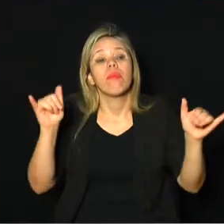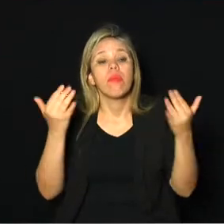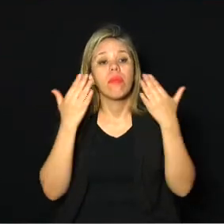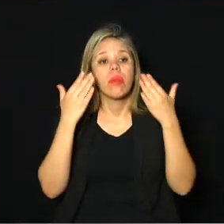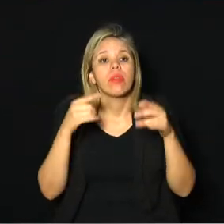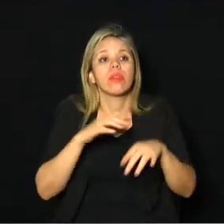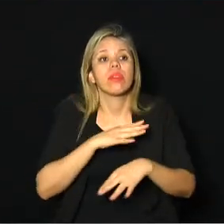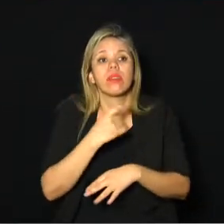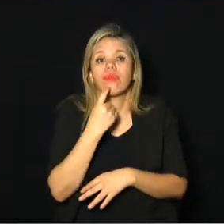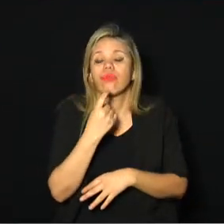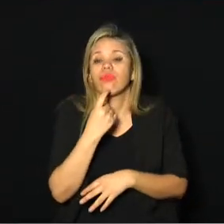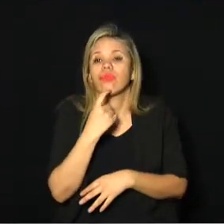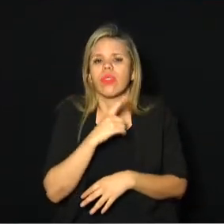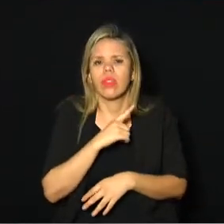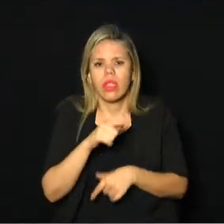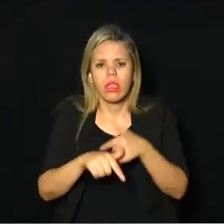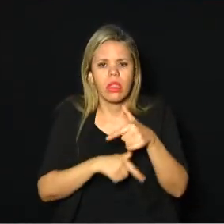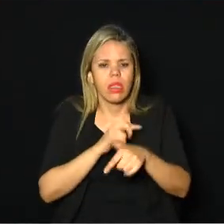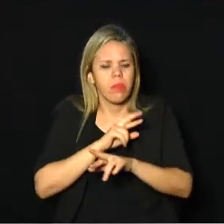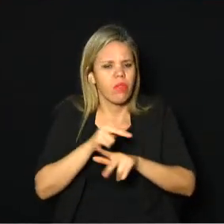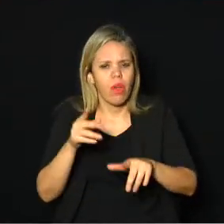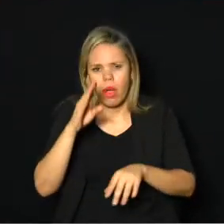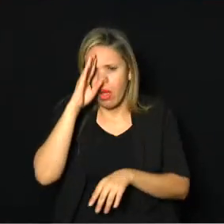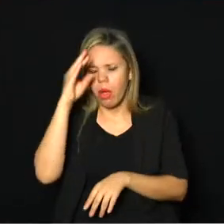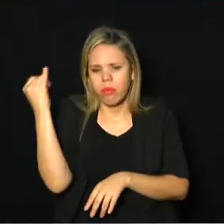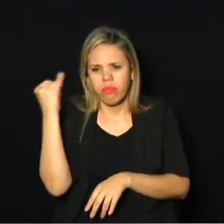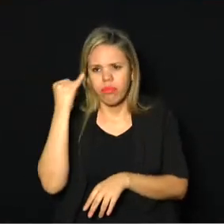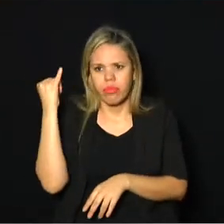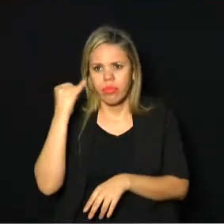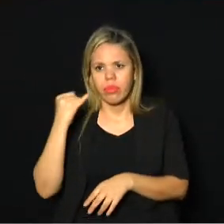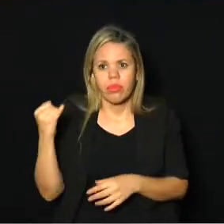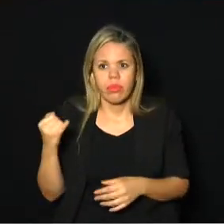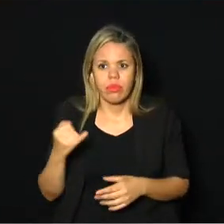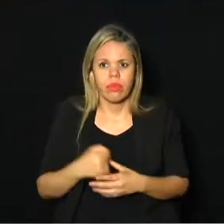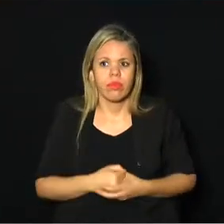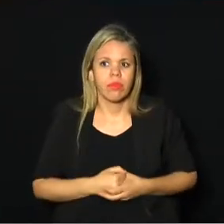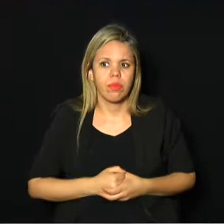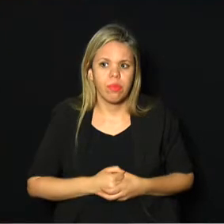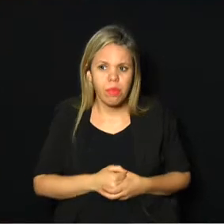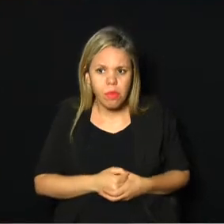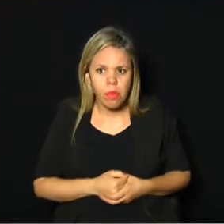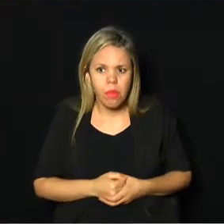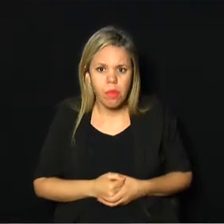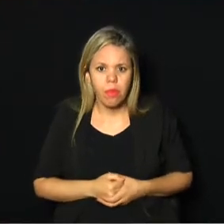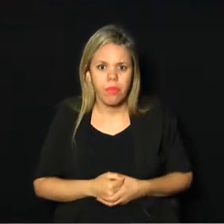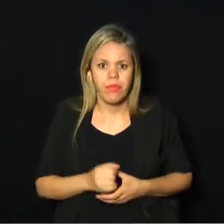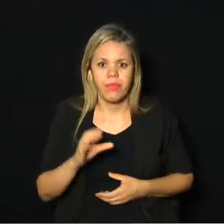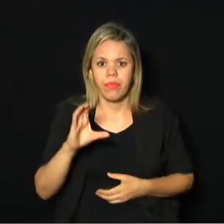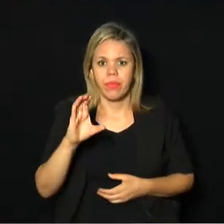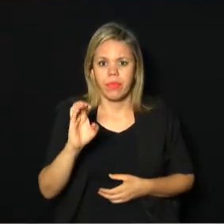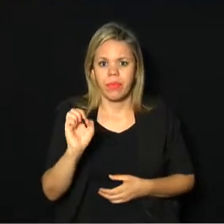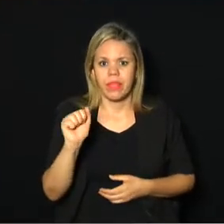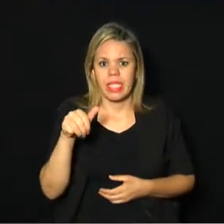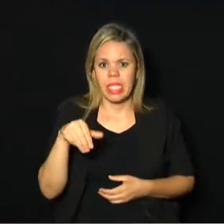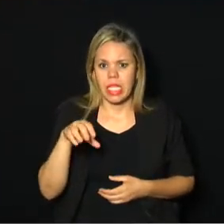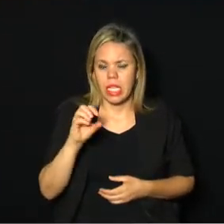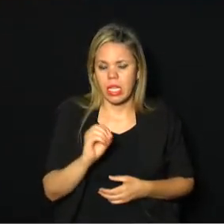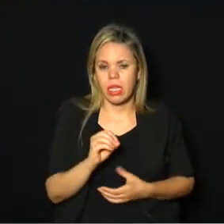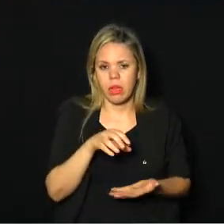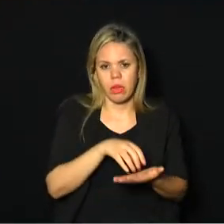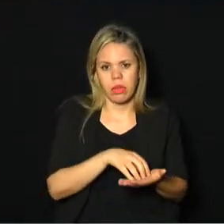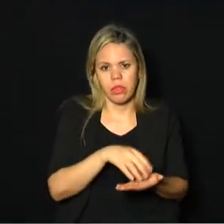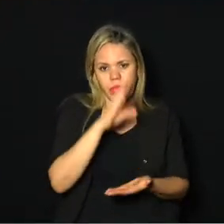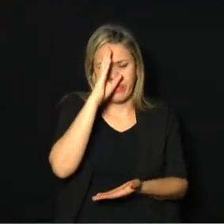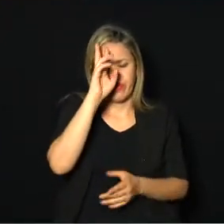temos serviços essenciais, serviços importantes, como o CEAMO, que é o Centro de Referência, a Casa